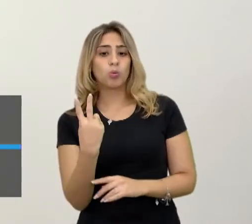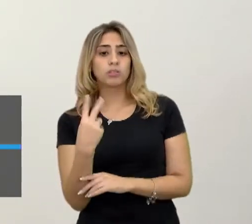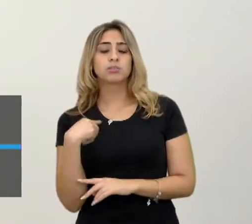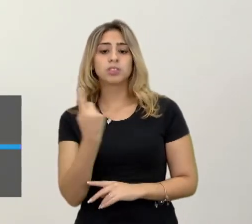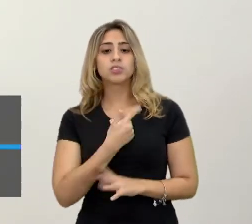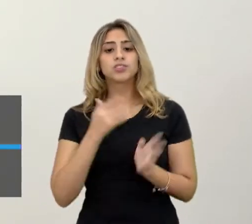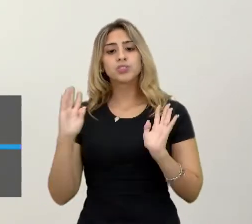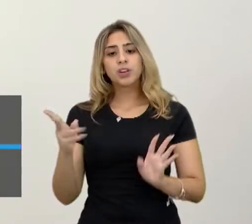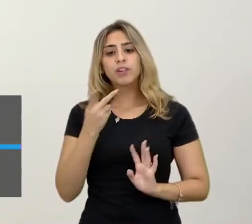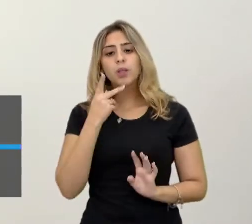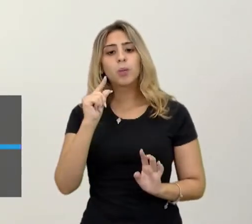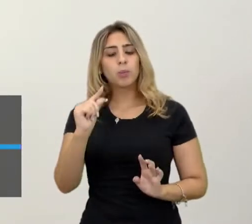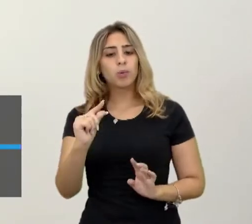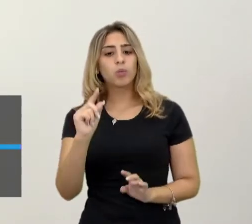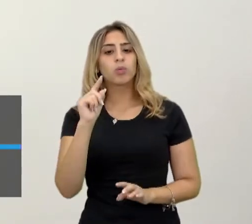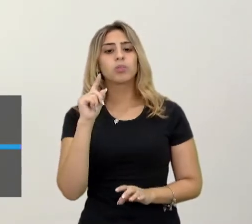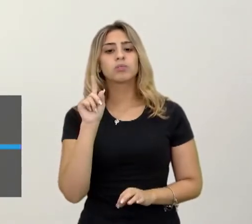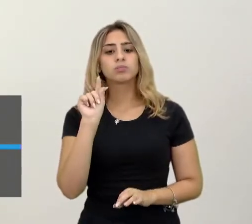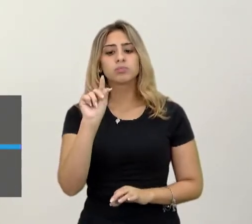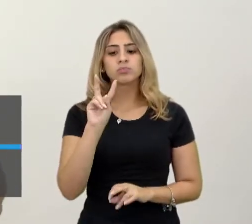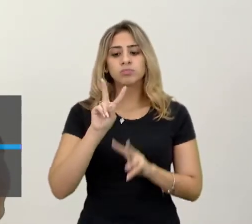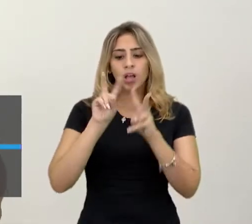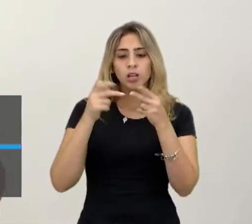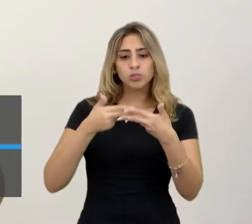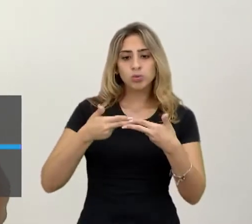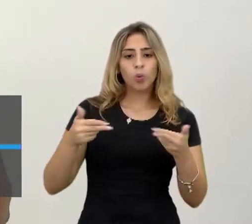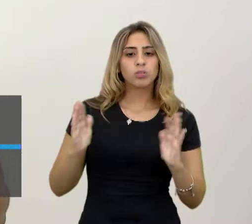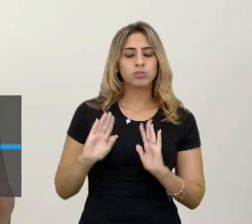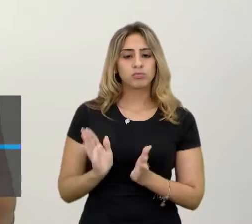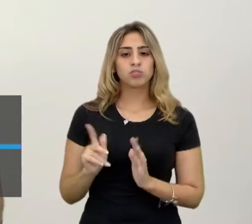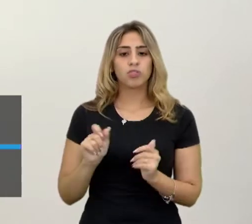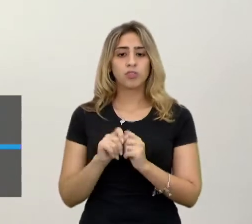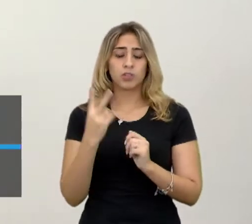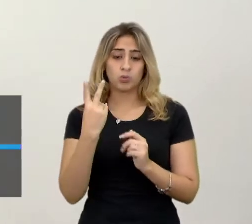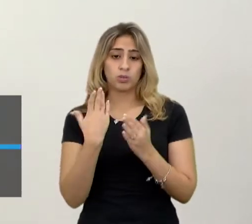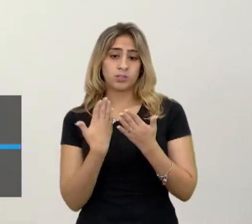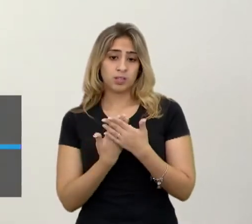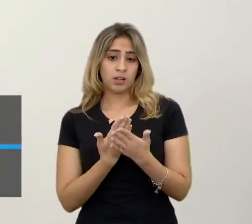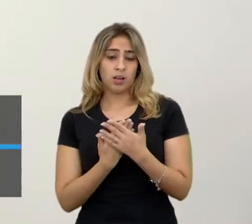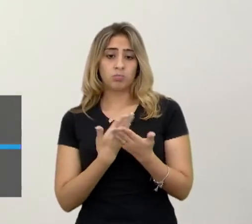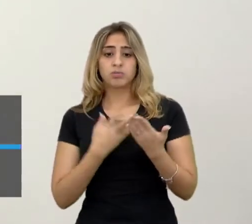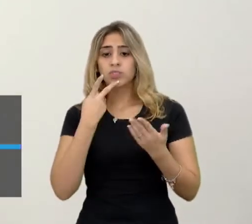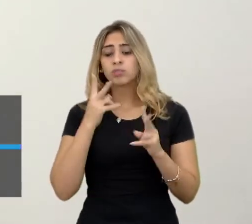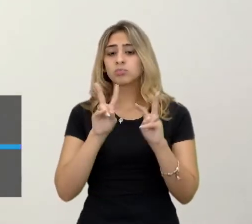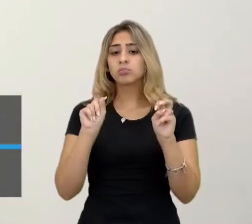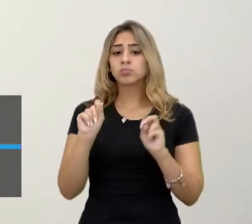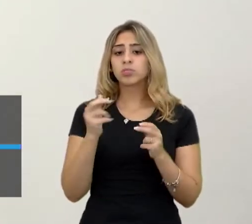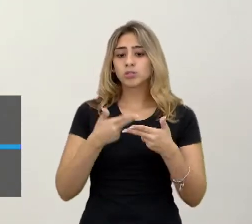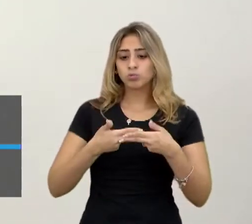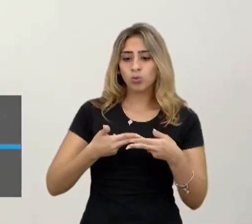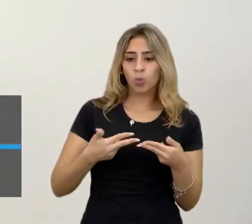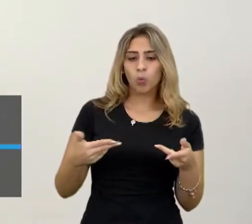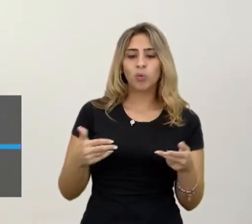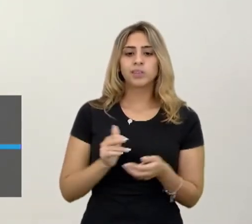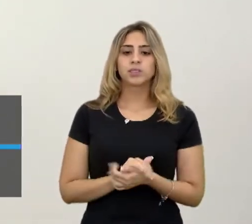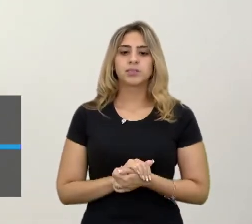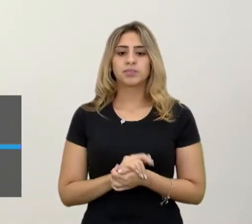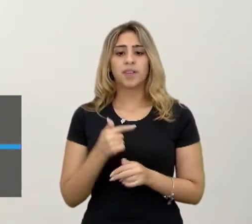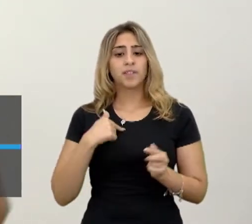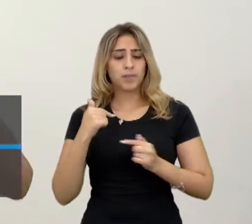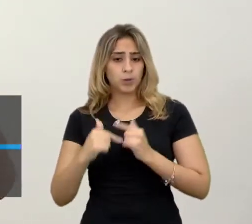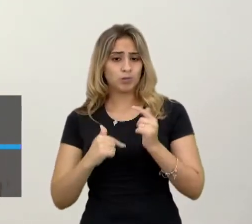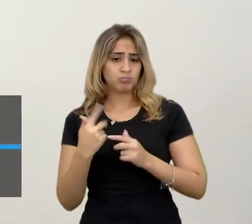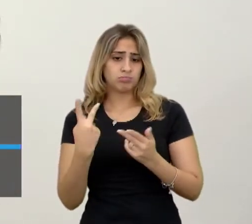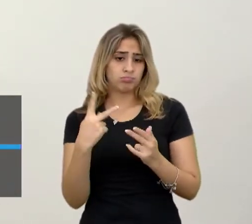já falou um pouquinho sobre o sismógrafo, não é? A gente fez 2 aulas de introdução falando um pouquinho sobre o sismógrafo, a